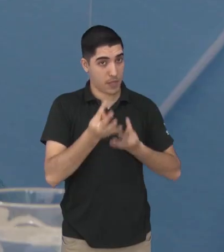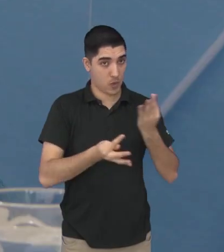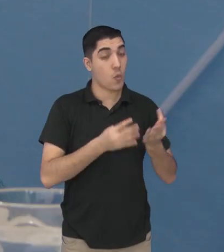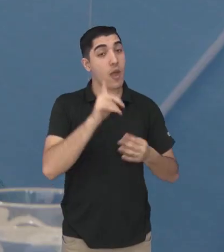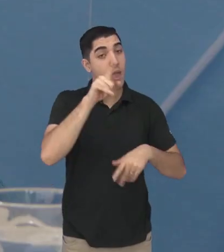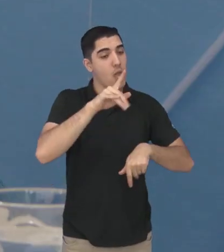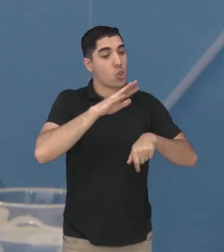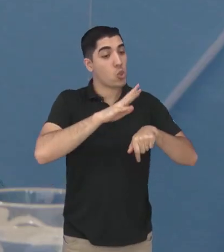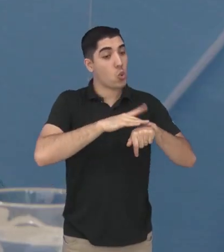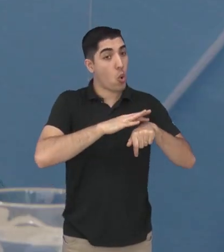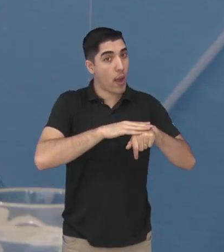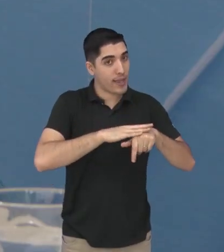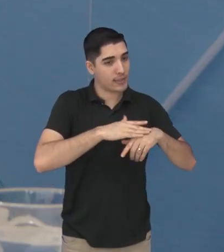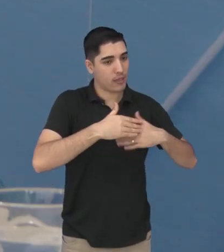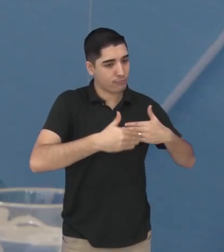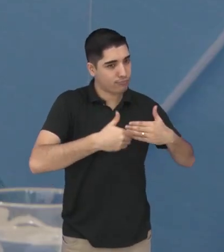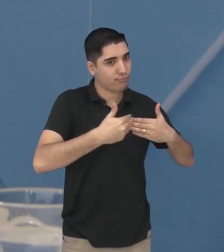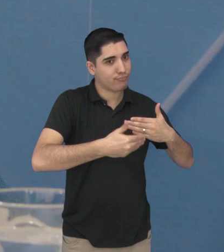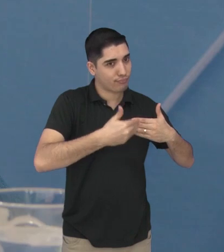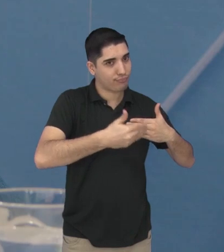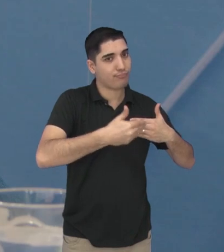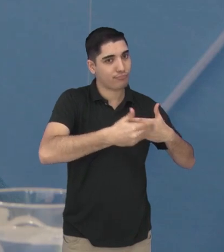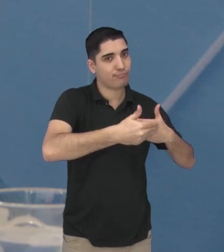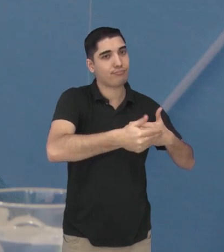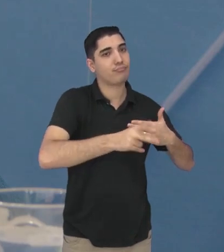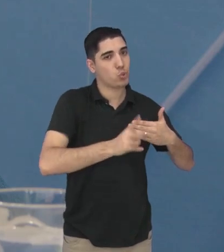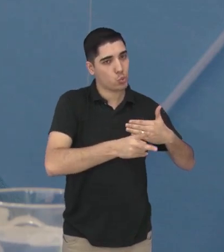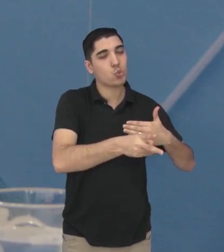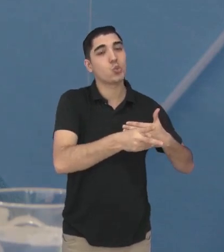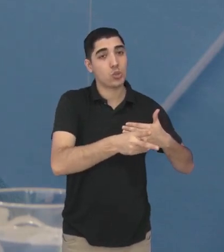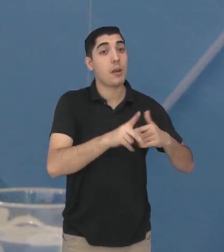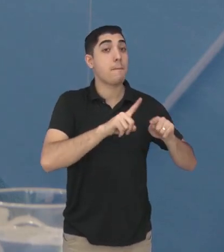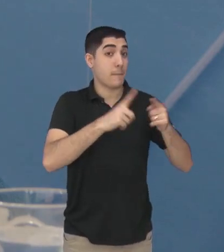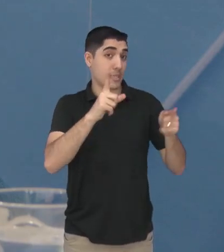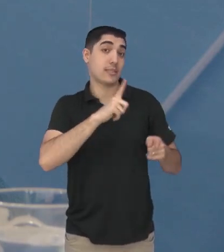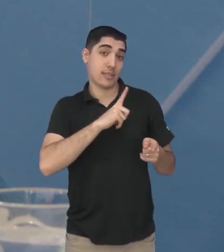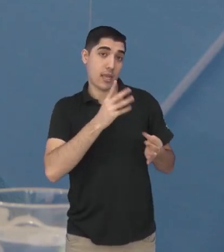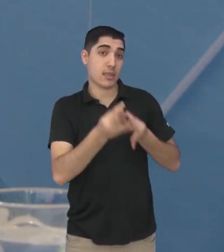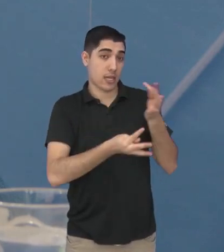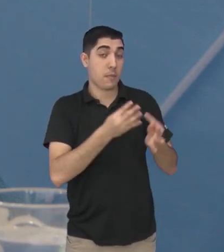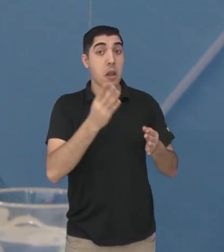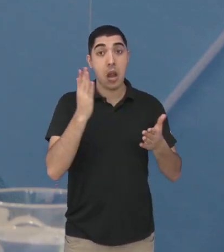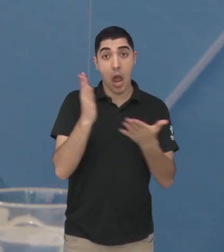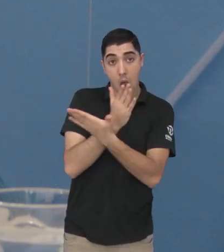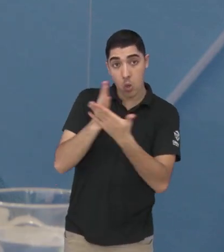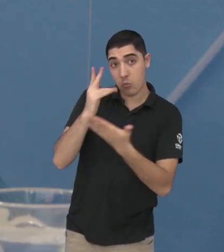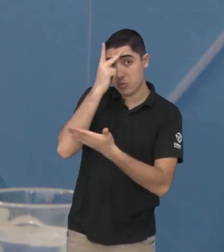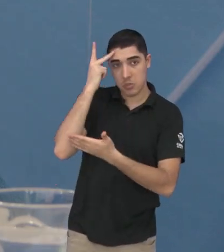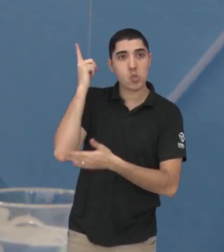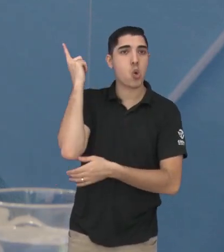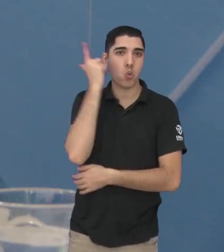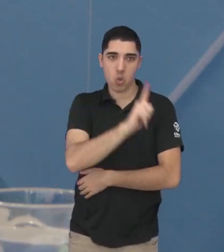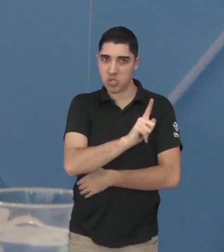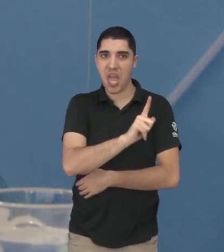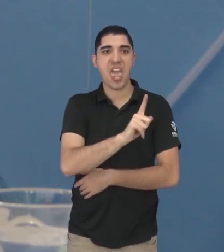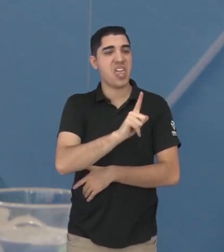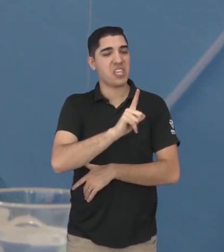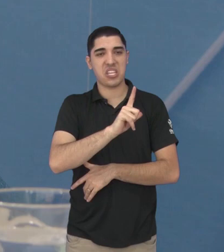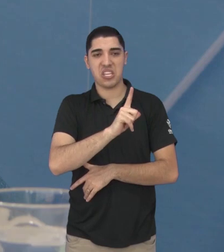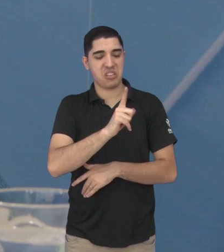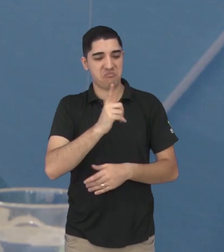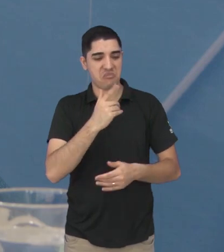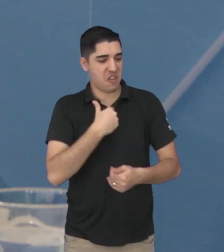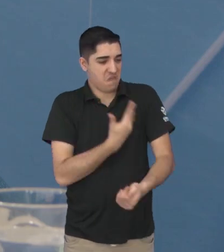doença crônica, mas ela tem tratamento. Existem muitas pessoas que conseguem sair do